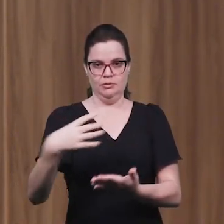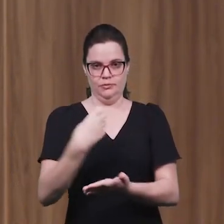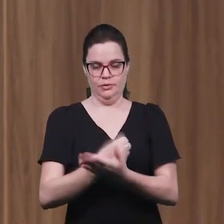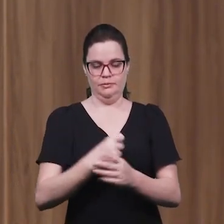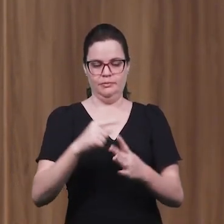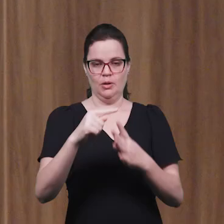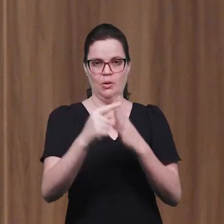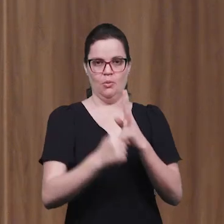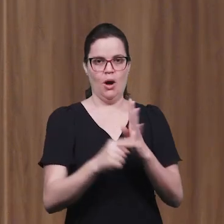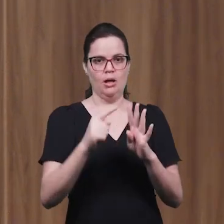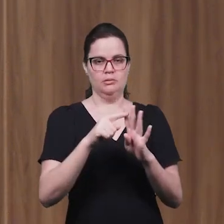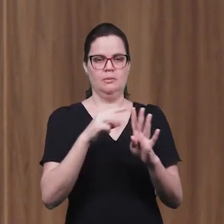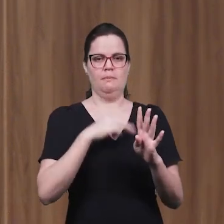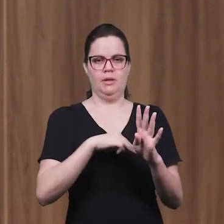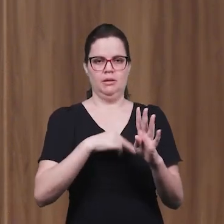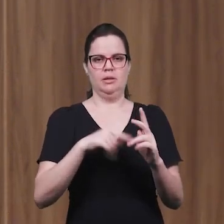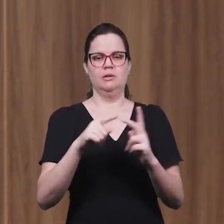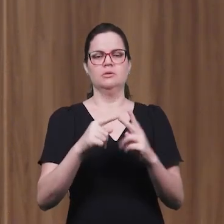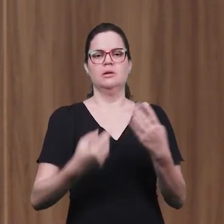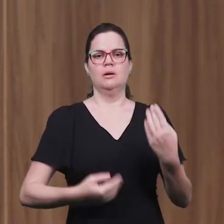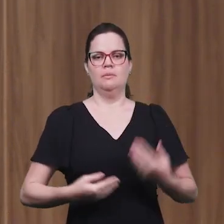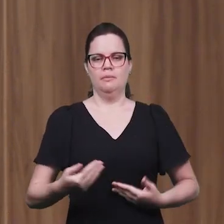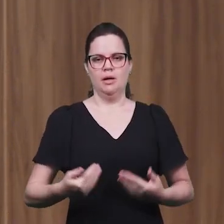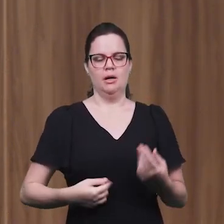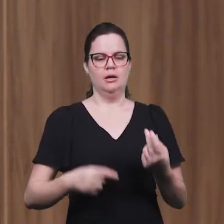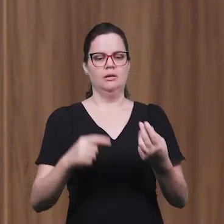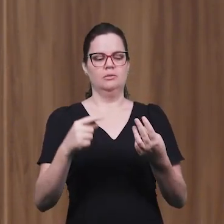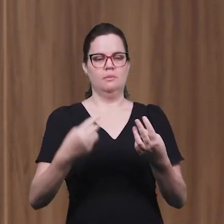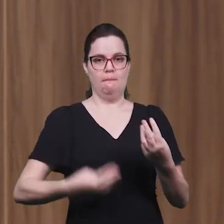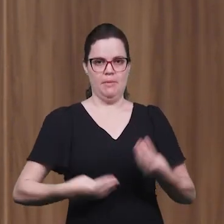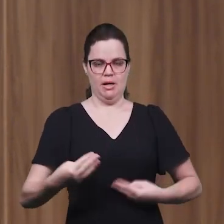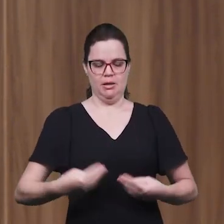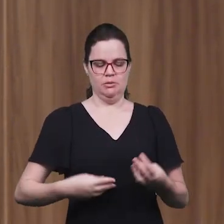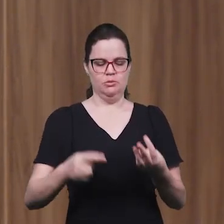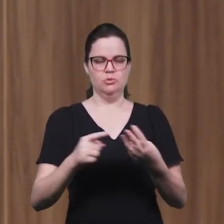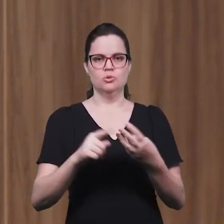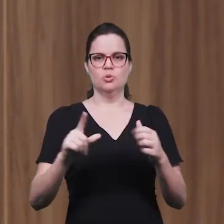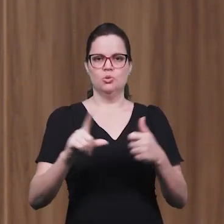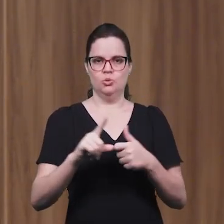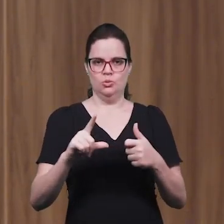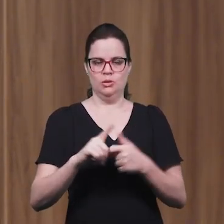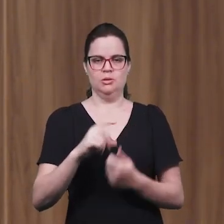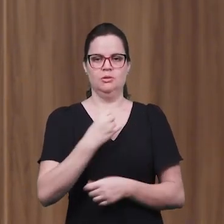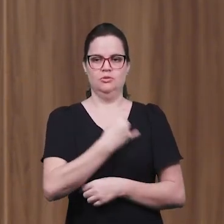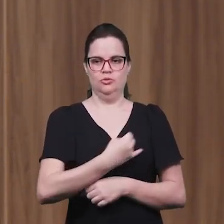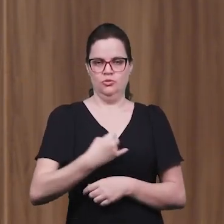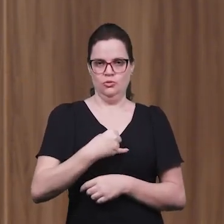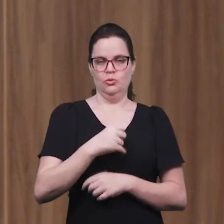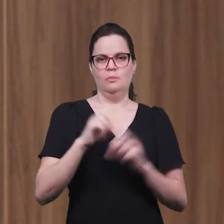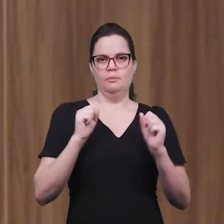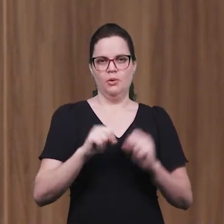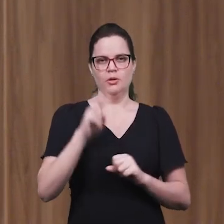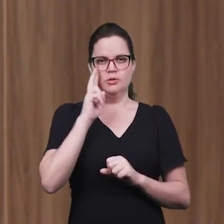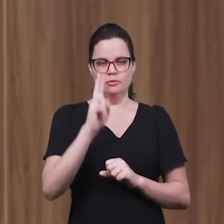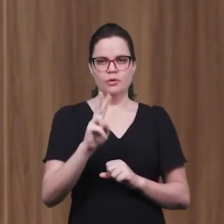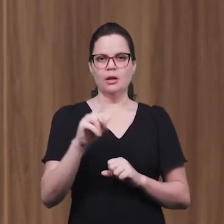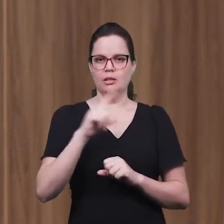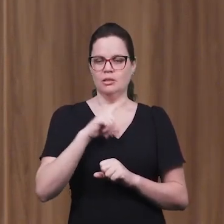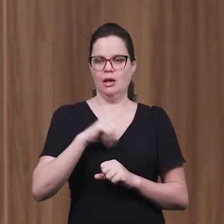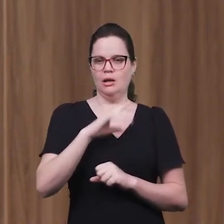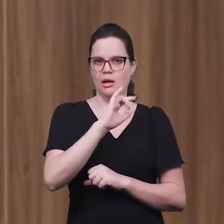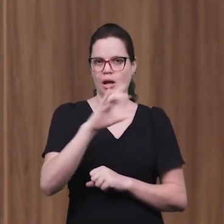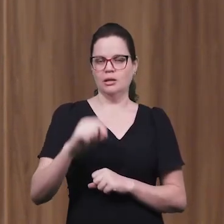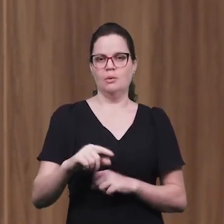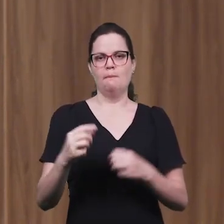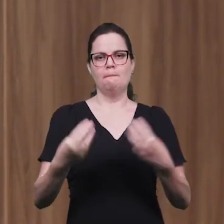Batista. Os irmãos podem conferir em Marcos 1, de 1 a 8, Lucas, capítulo 3,